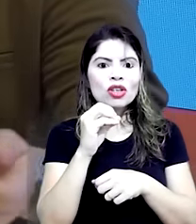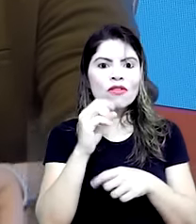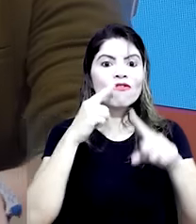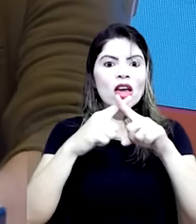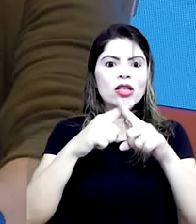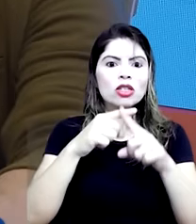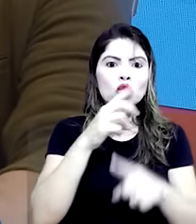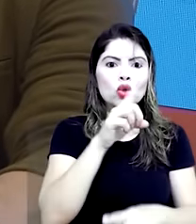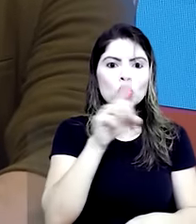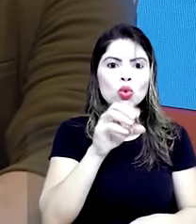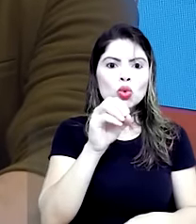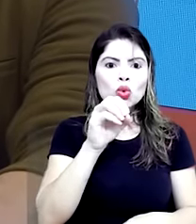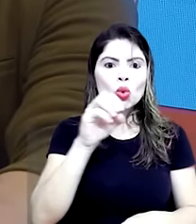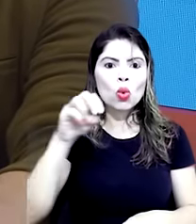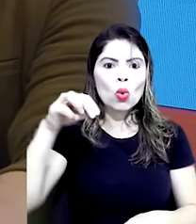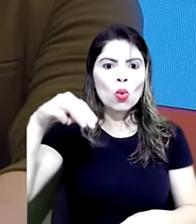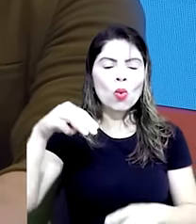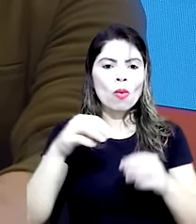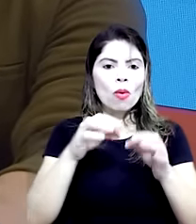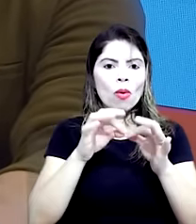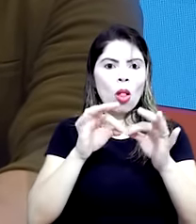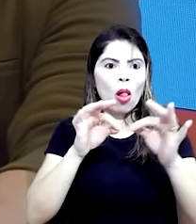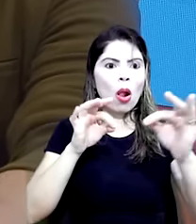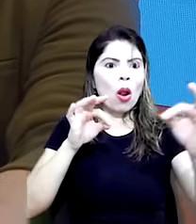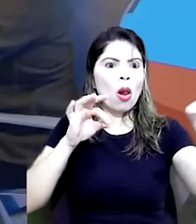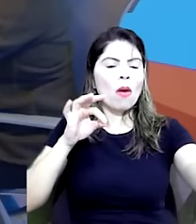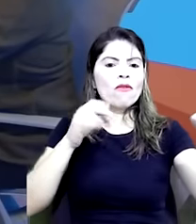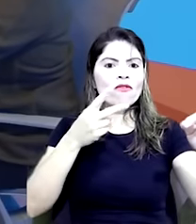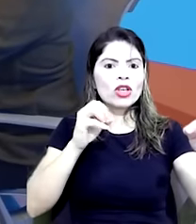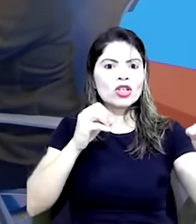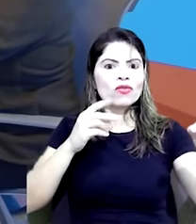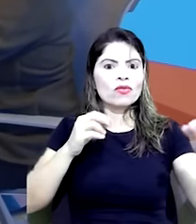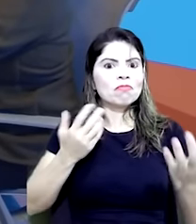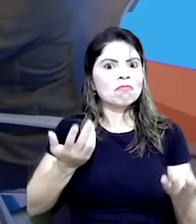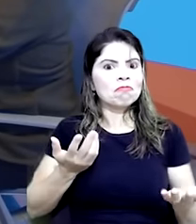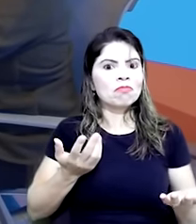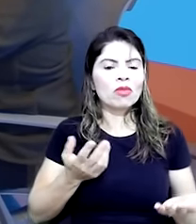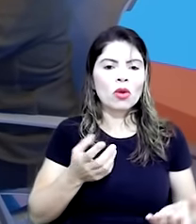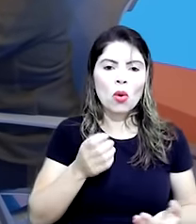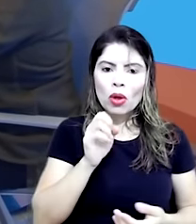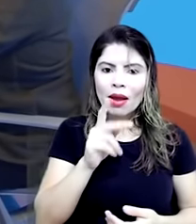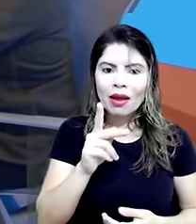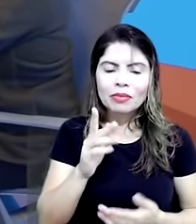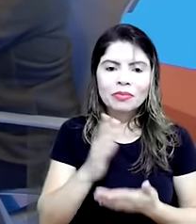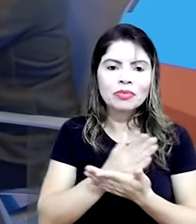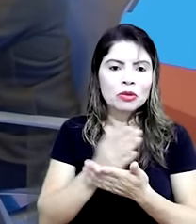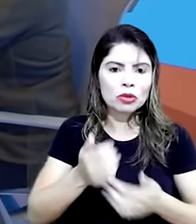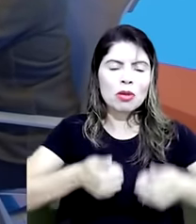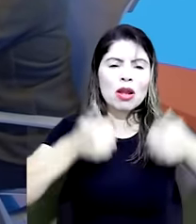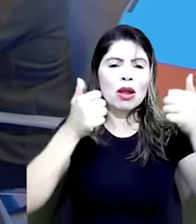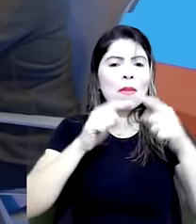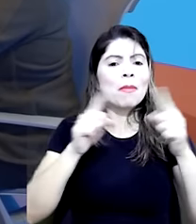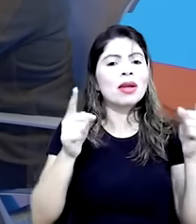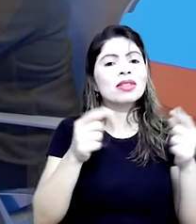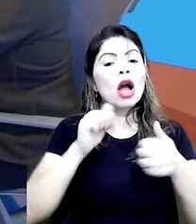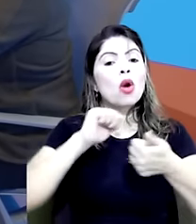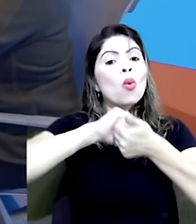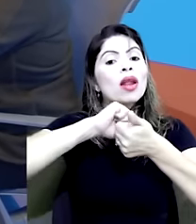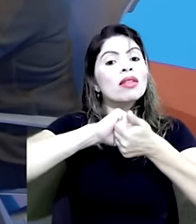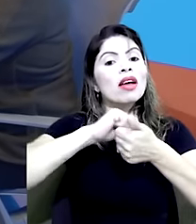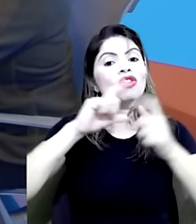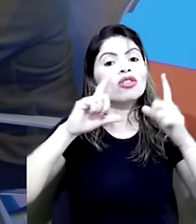ficar tudo em quadriculadinho é mesmo hoje com inteligência artificial a gente sabe que tem algumas alguns sistemas que melhoram muito mas mesmo assim perde-se Mita